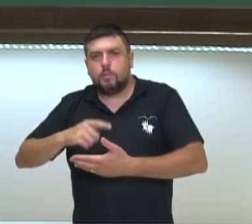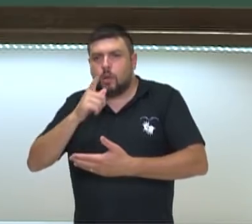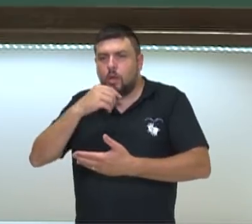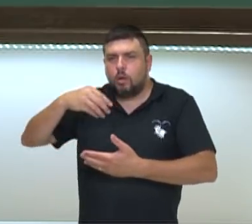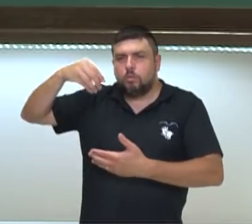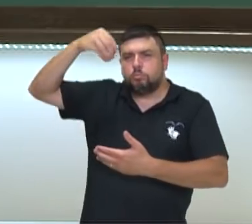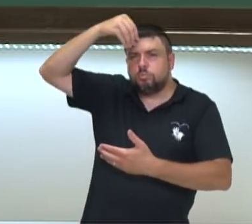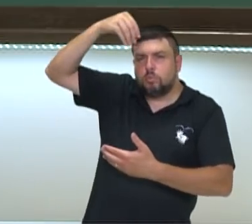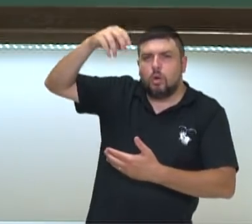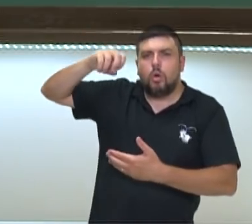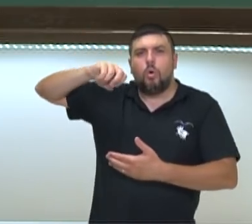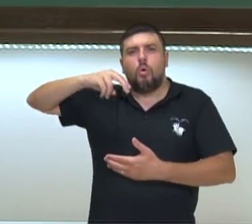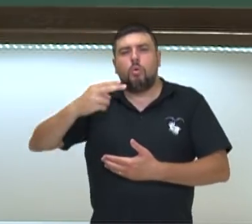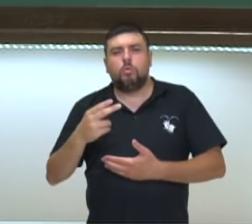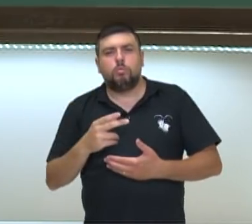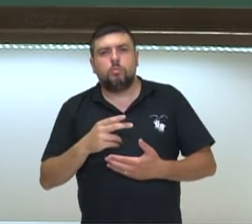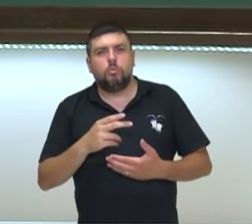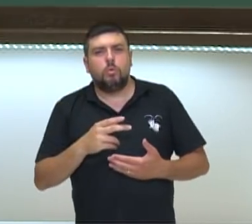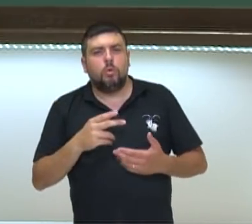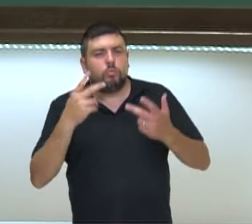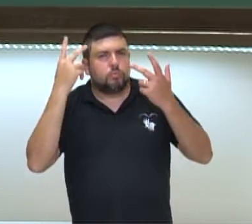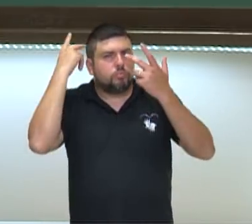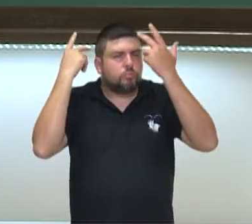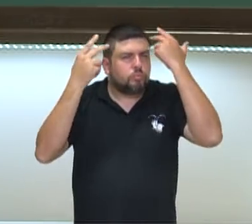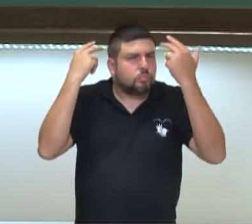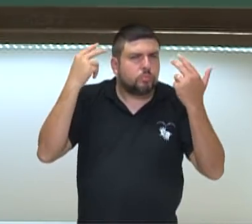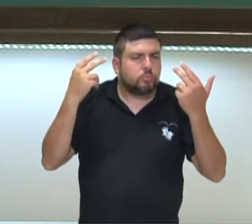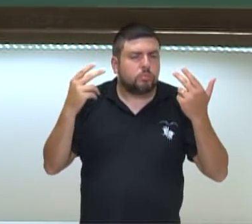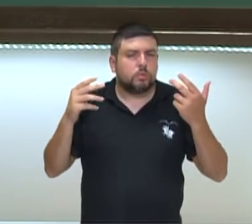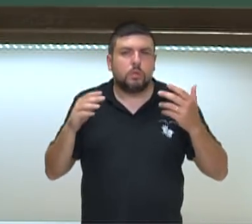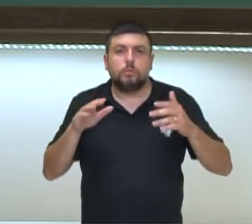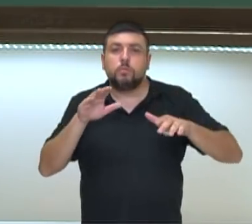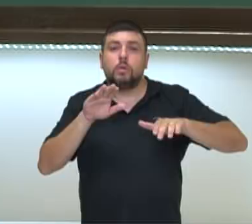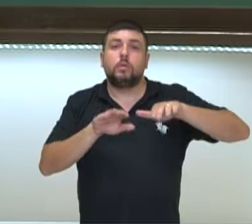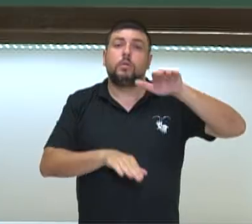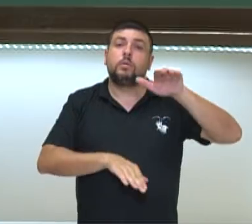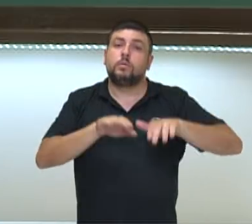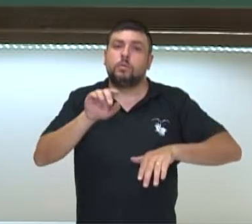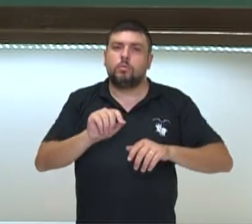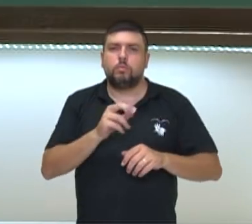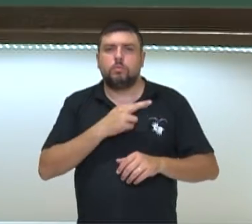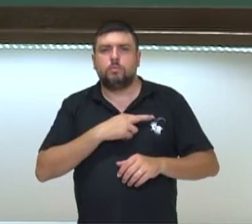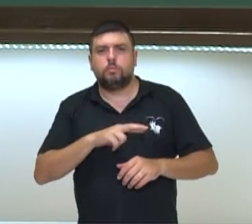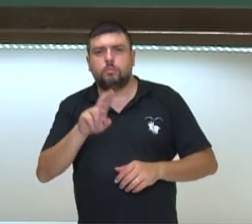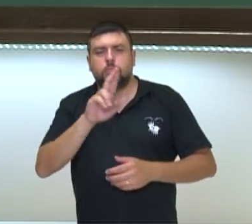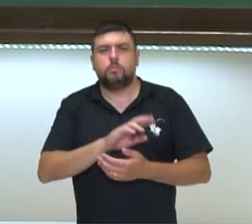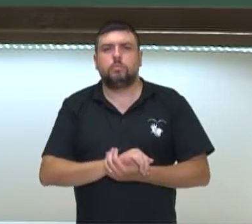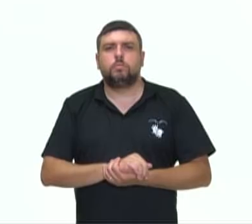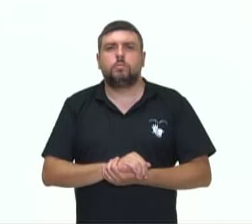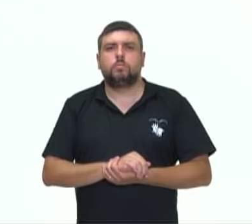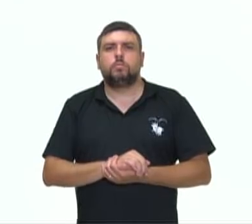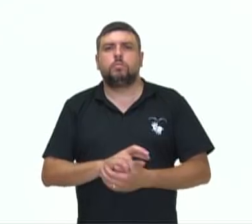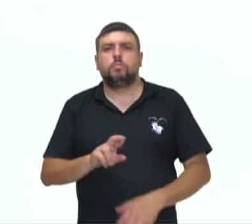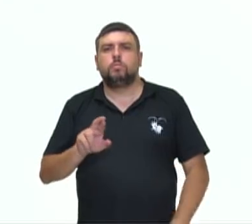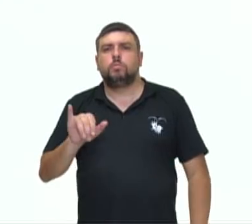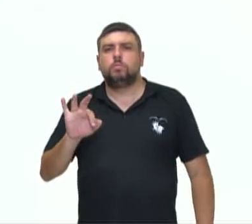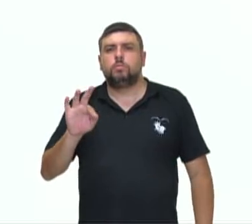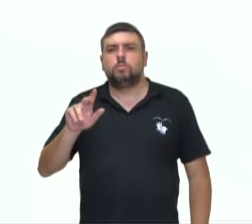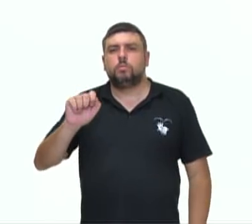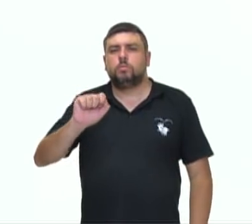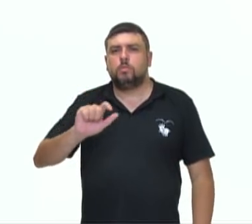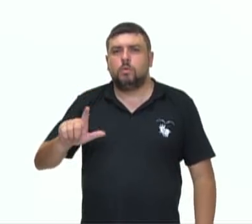cabelo, enfim, cada rito muda de acordo conforme os rituais. O ritual é um